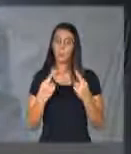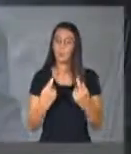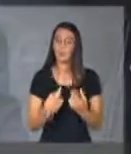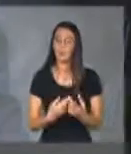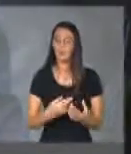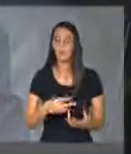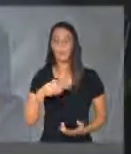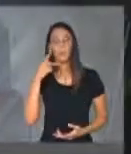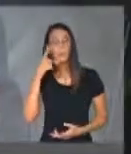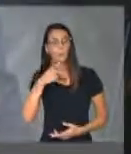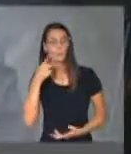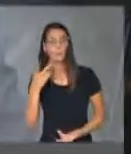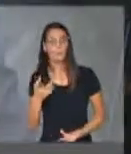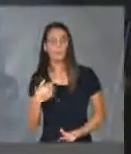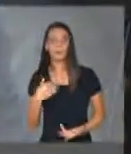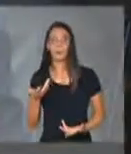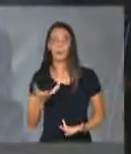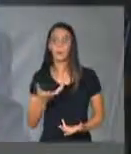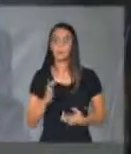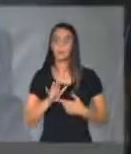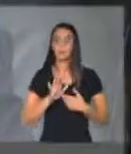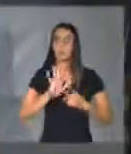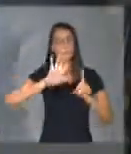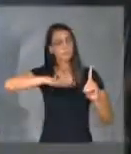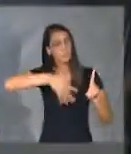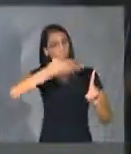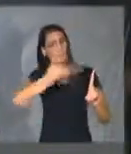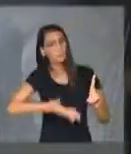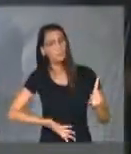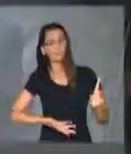externar minha homenagem. Presidente,